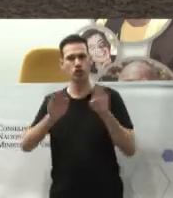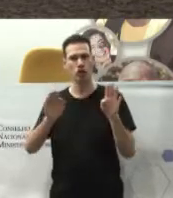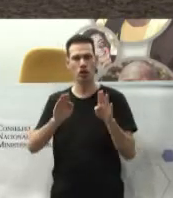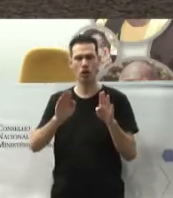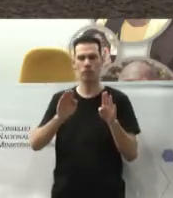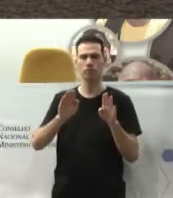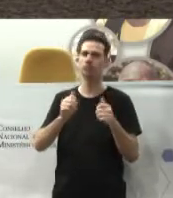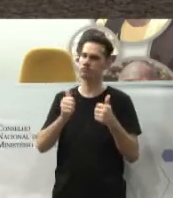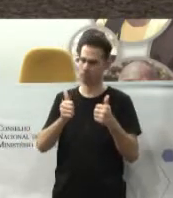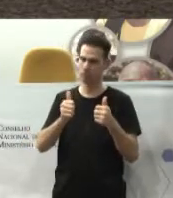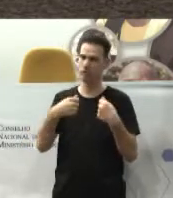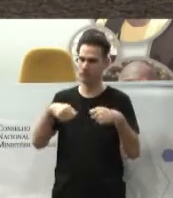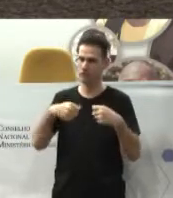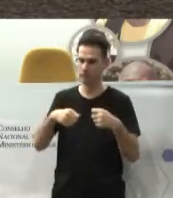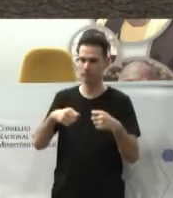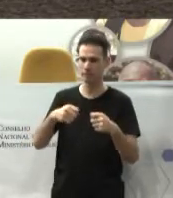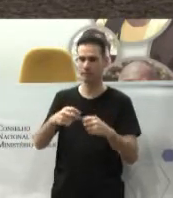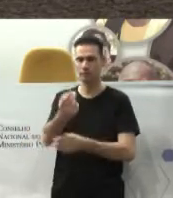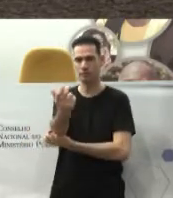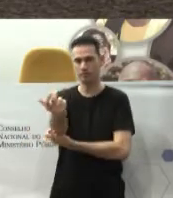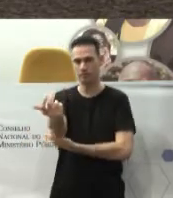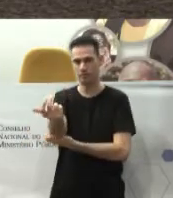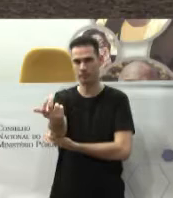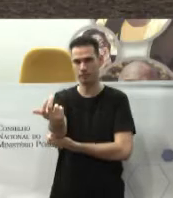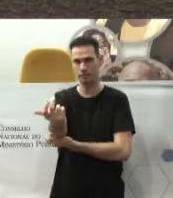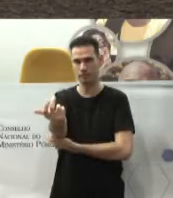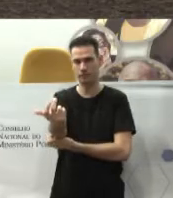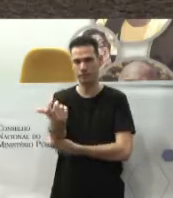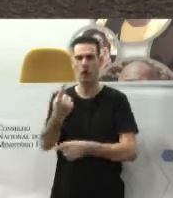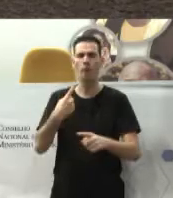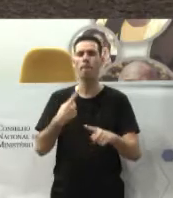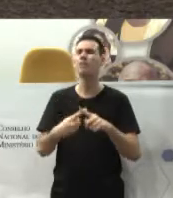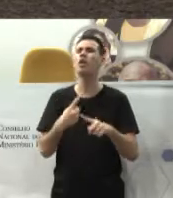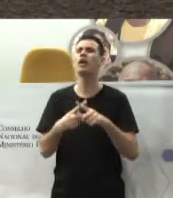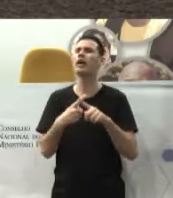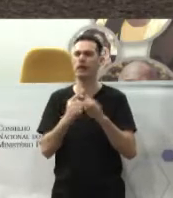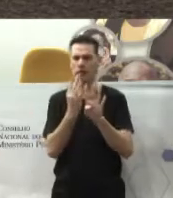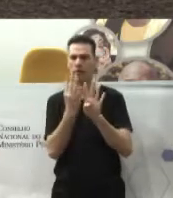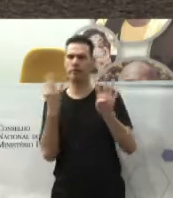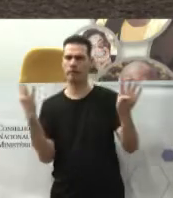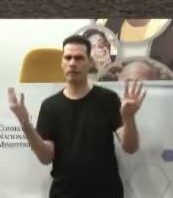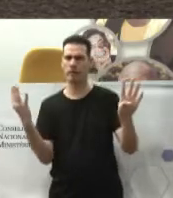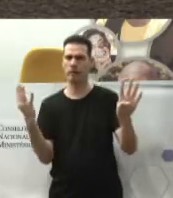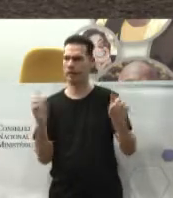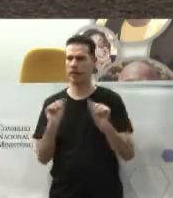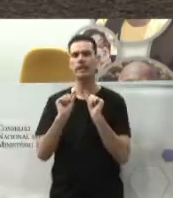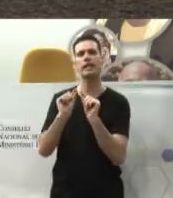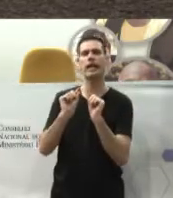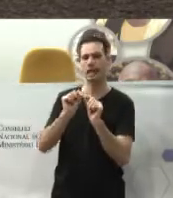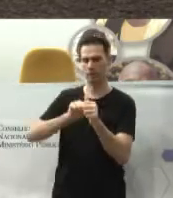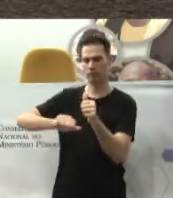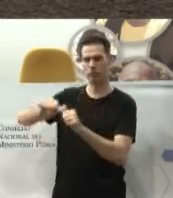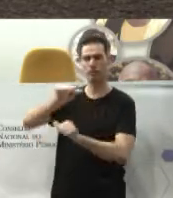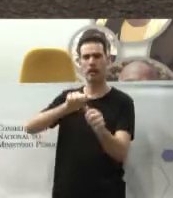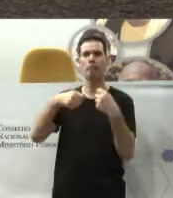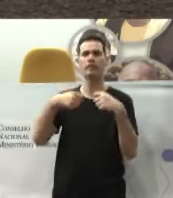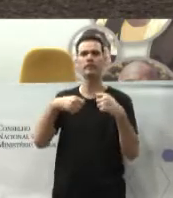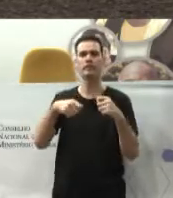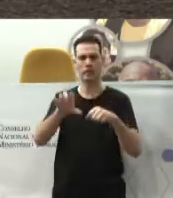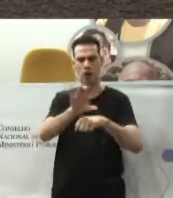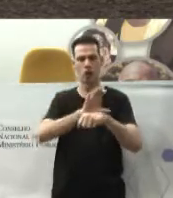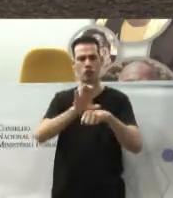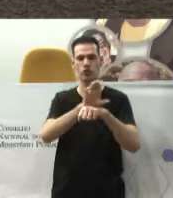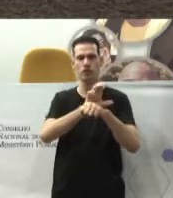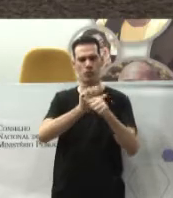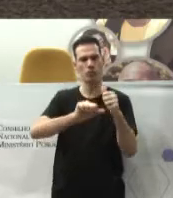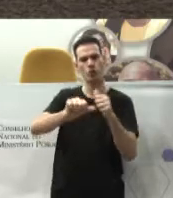vamos investigar por que não há fila, quem que precisa mudar, qual é a reforma institucional que